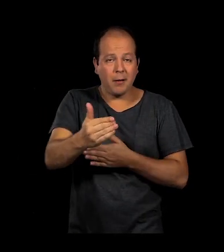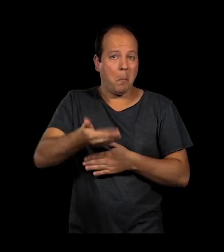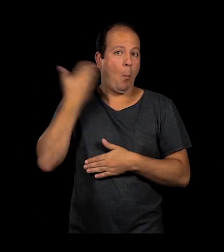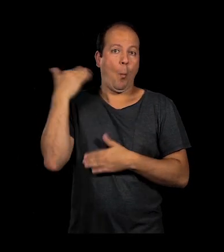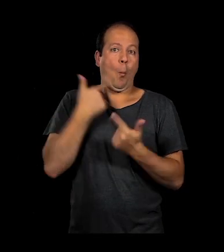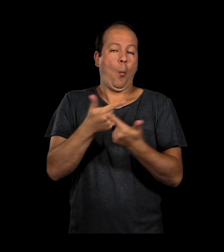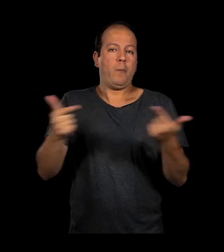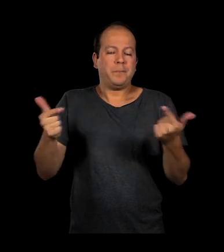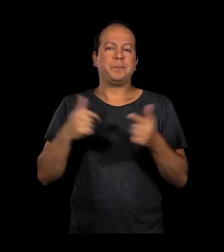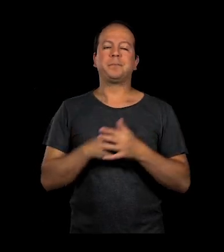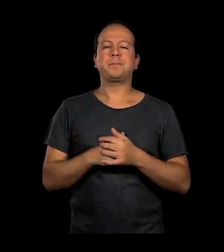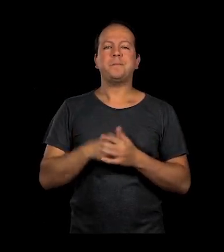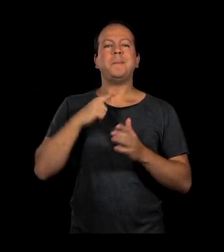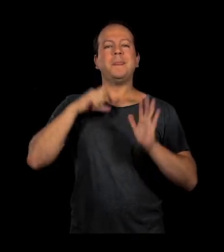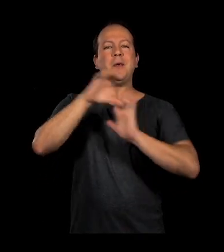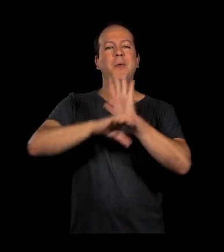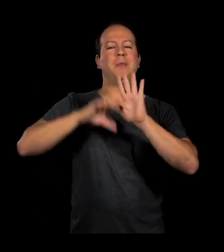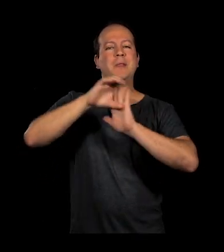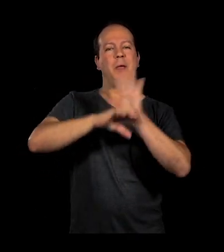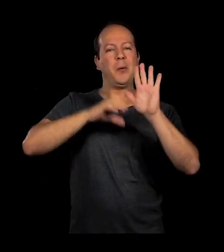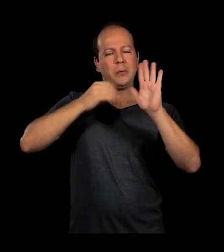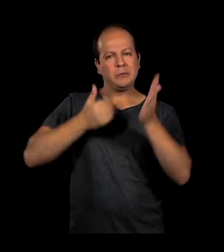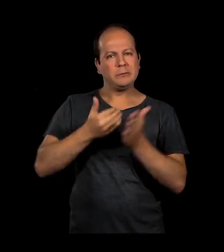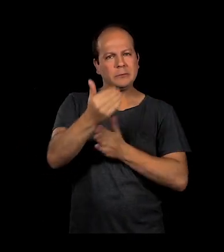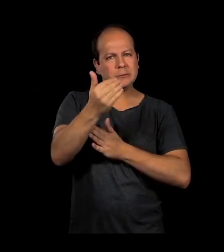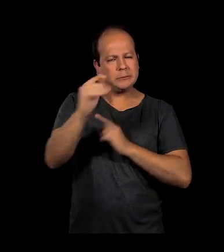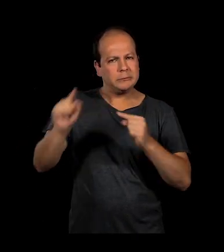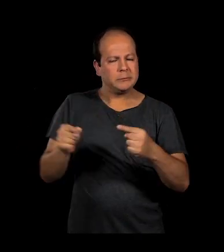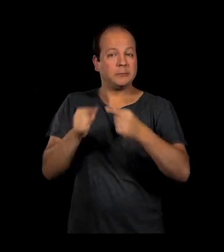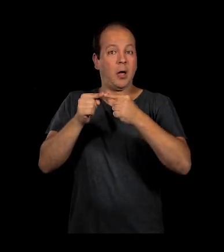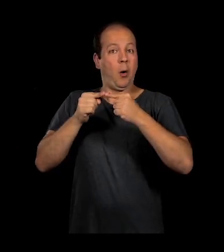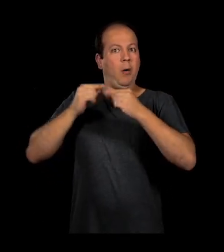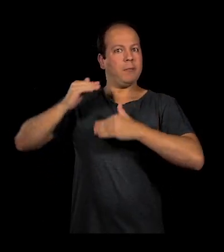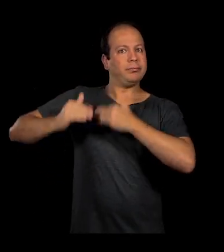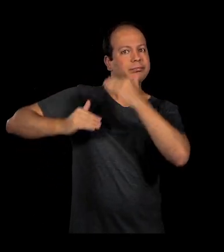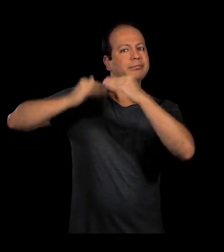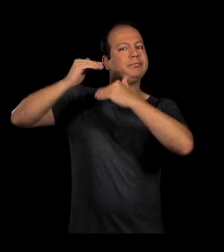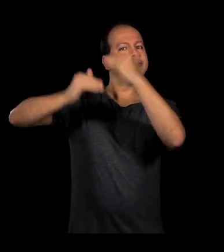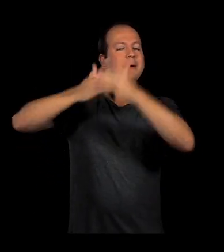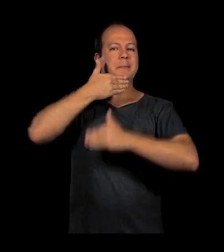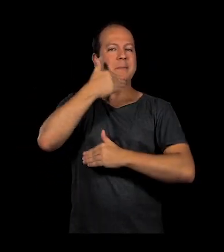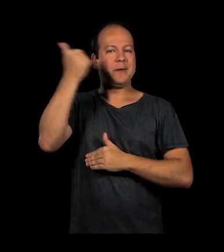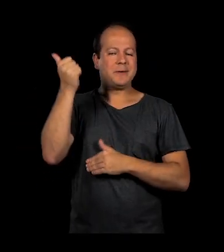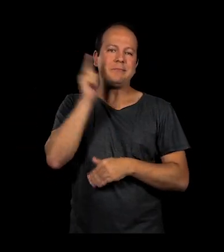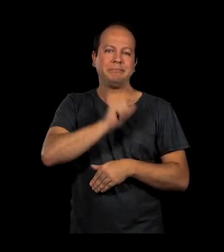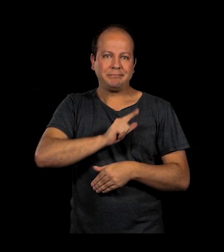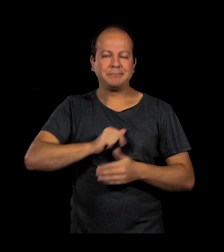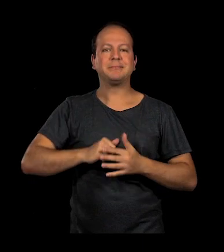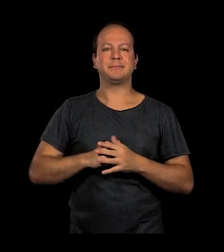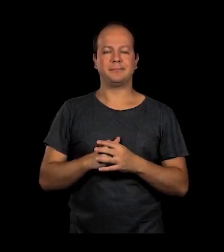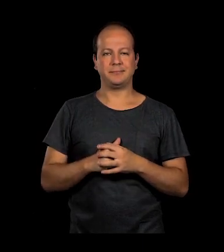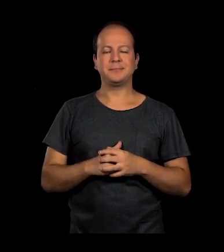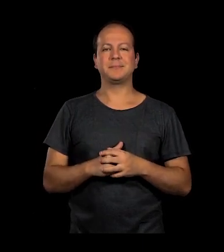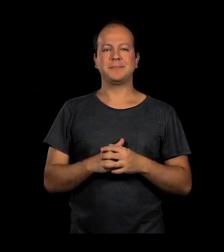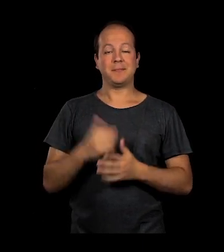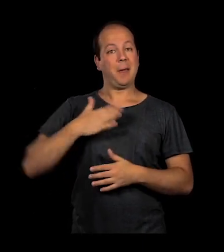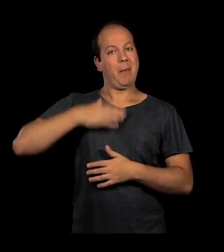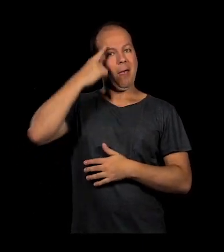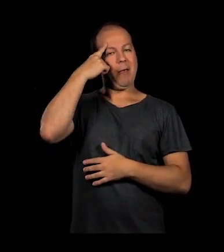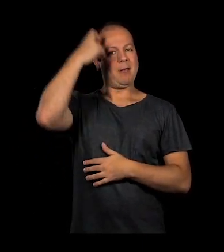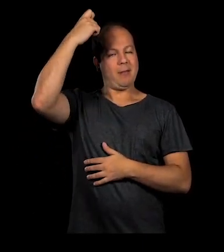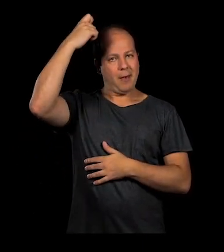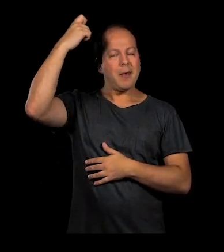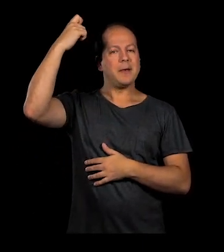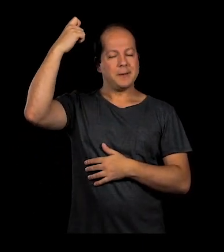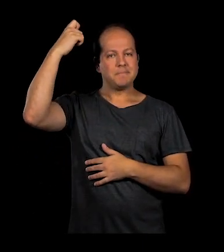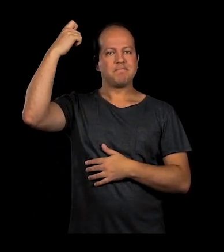em relação ao conteúdo é é volúvel muito a minha idéia